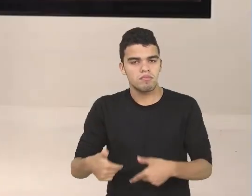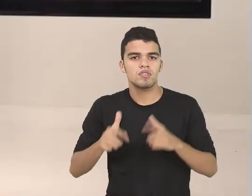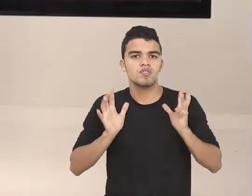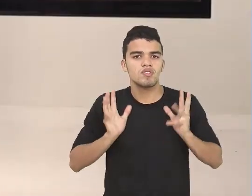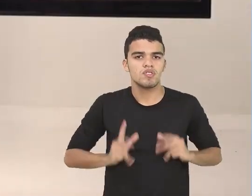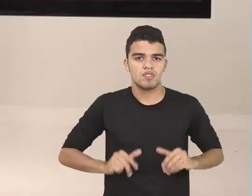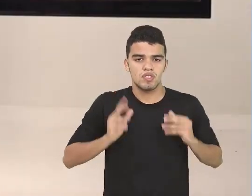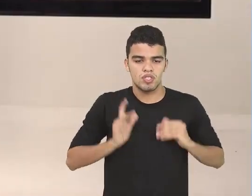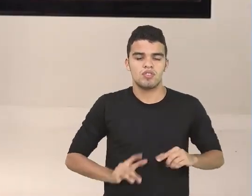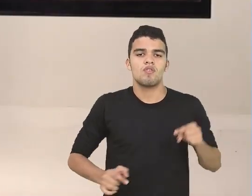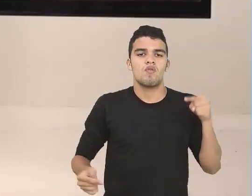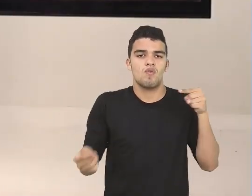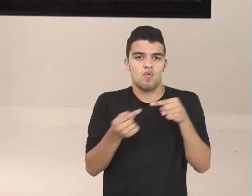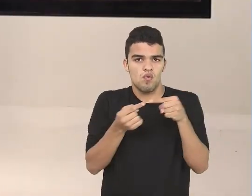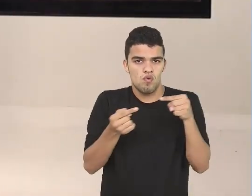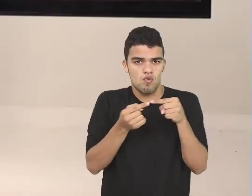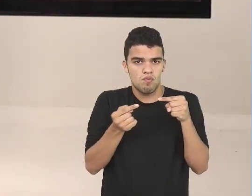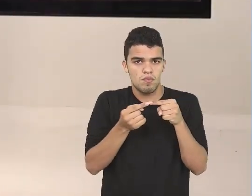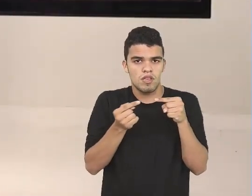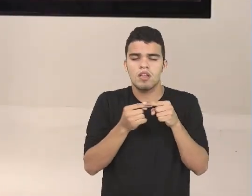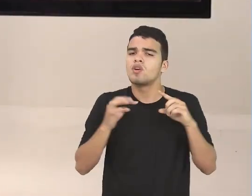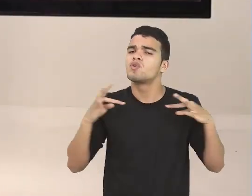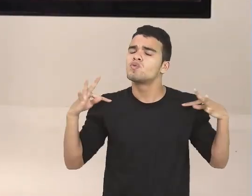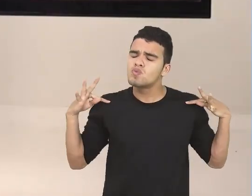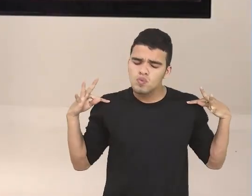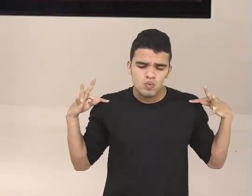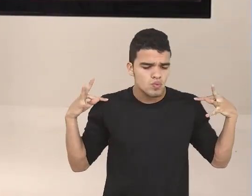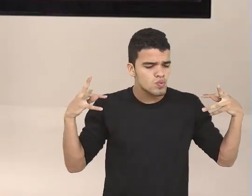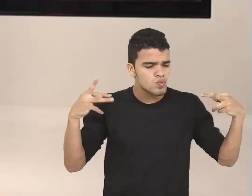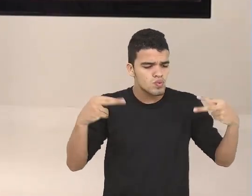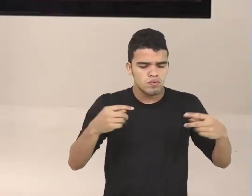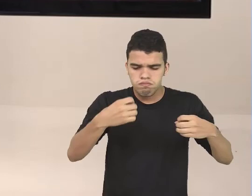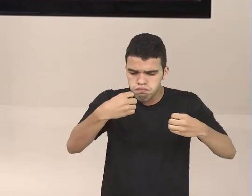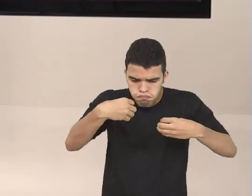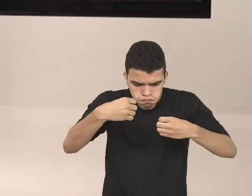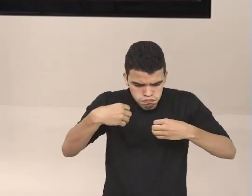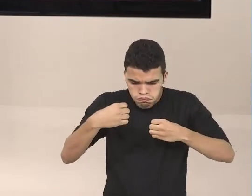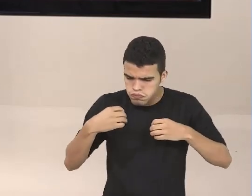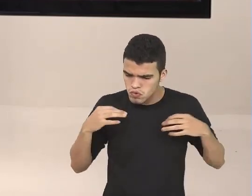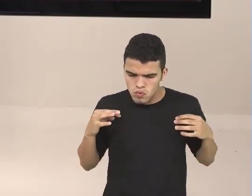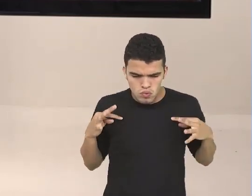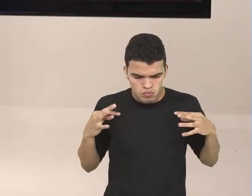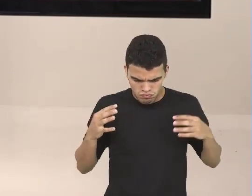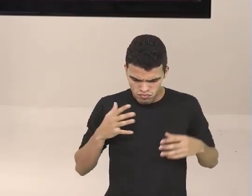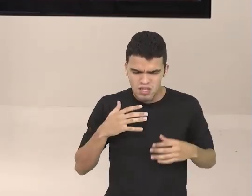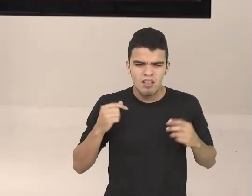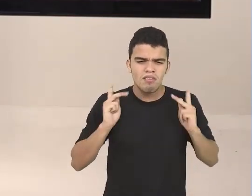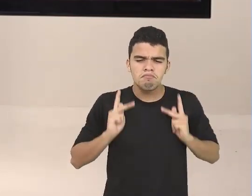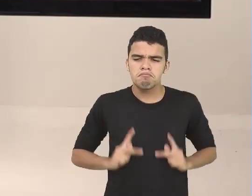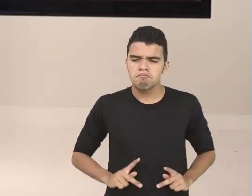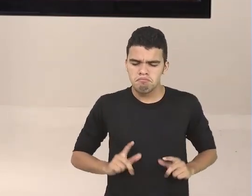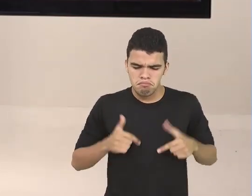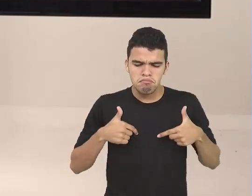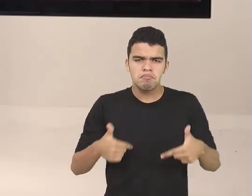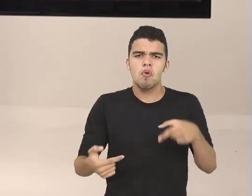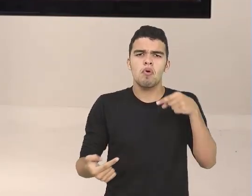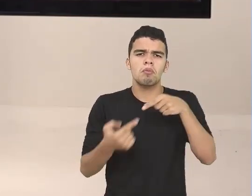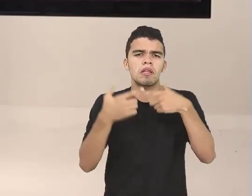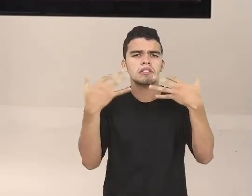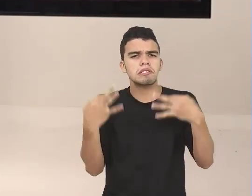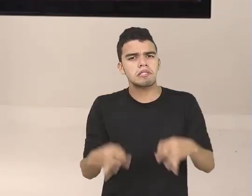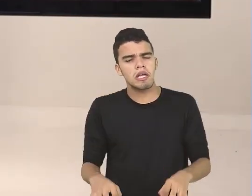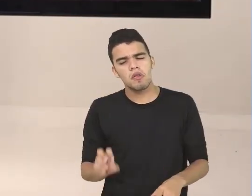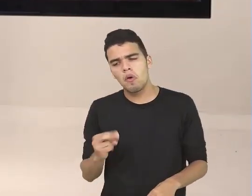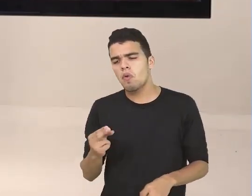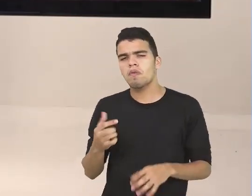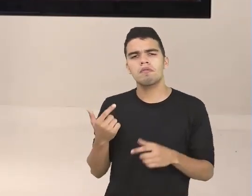de acordo com todas aquelas ações de prevenção que eu mostrei para vocês. Com isso, vocês